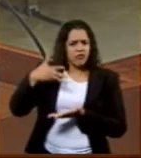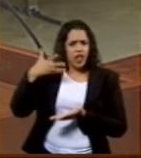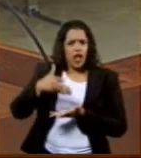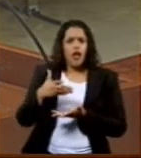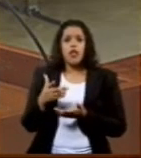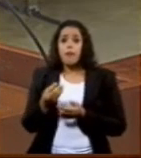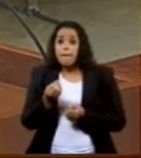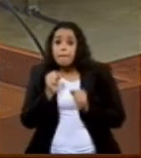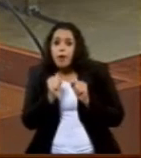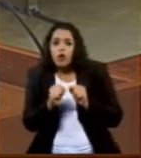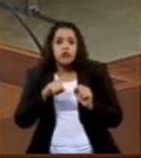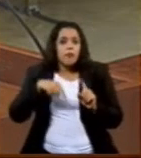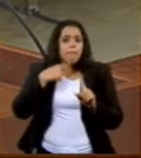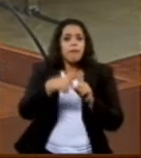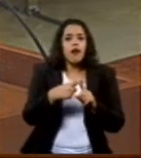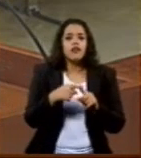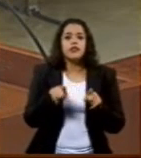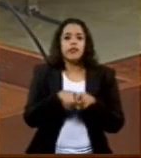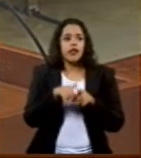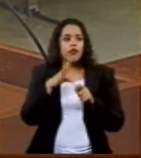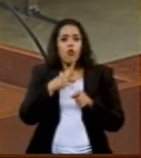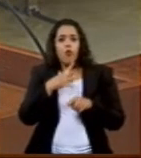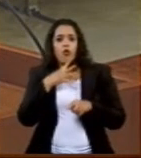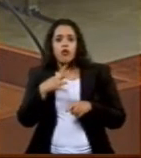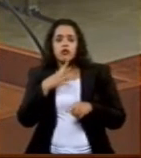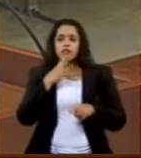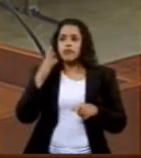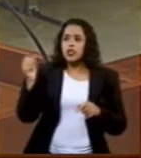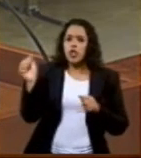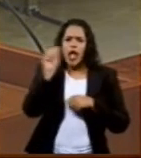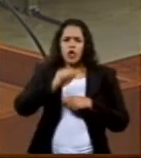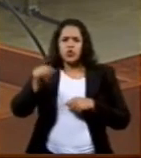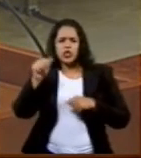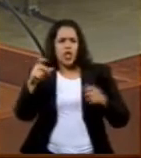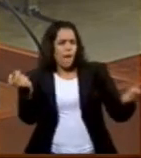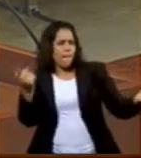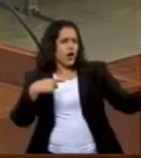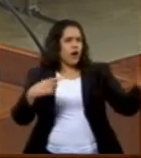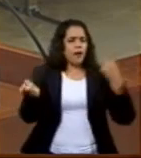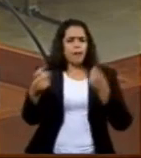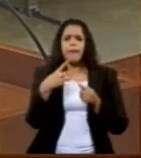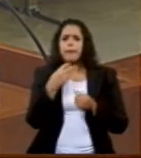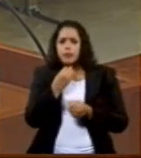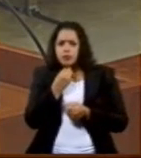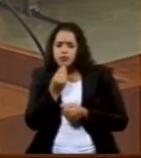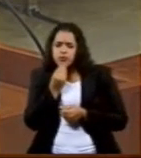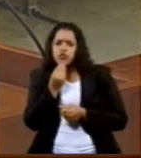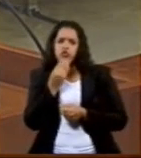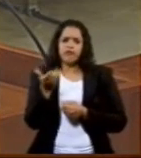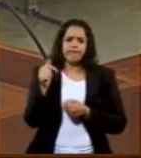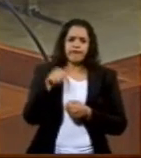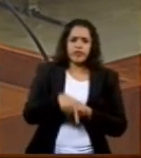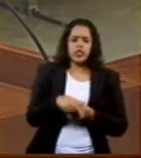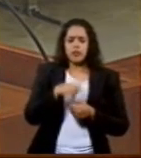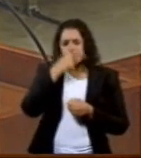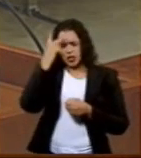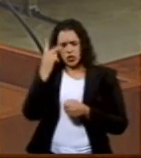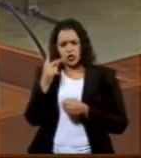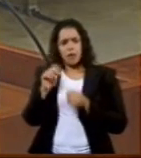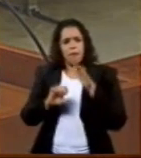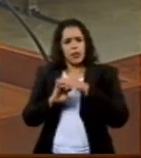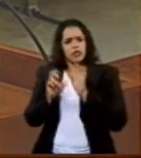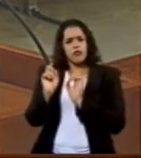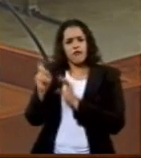mais se talvez tivessem tido ciência algumas associações e entidades nacionais de importadores, exportadores, até